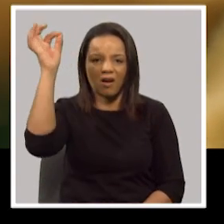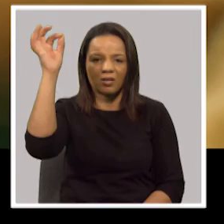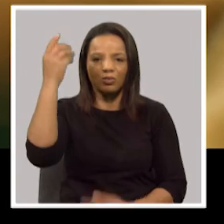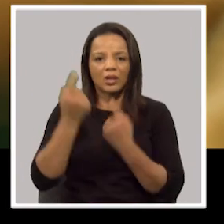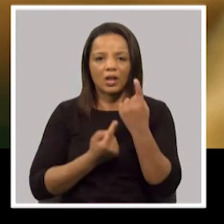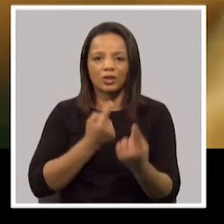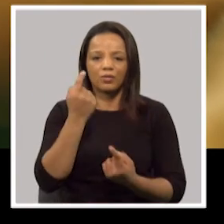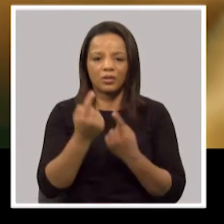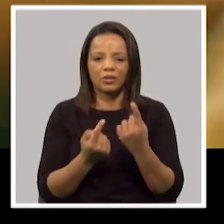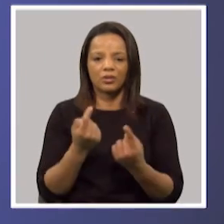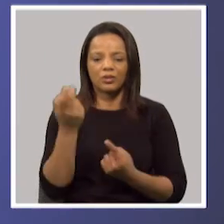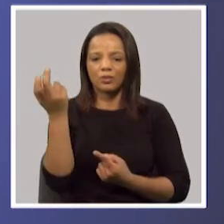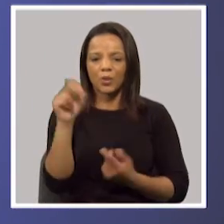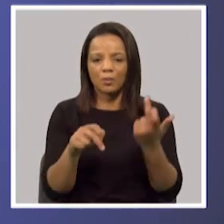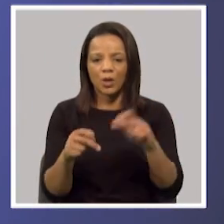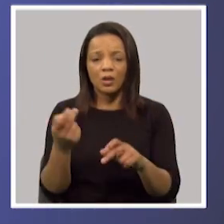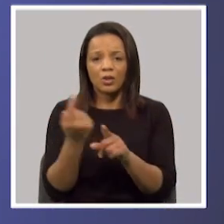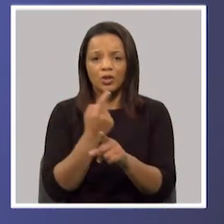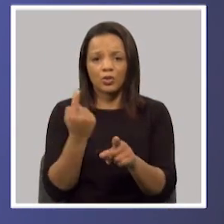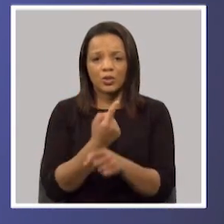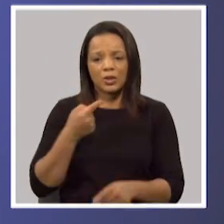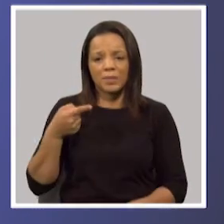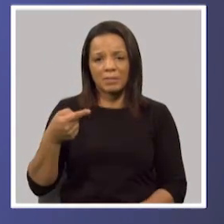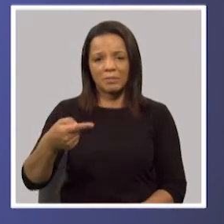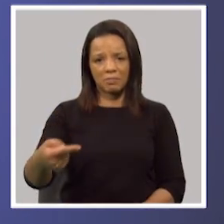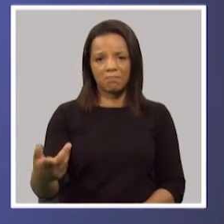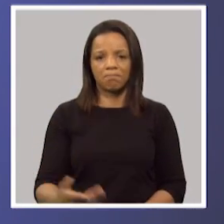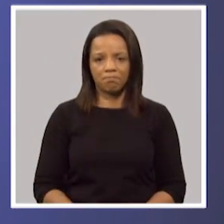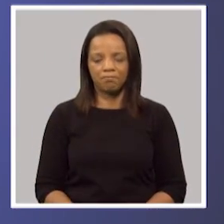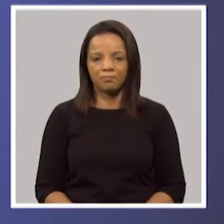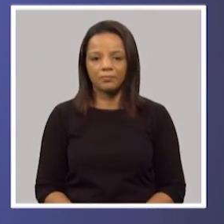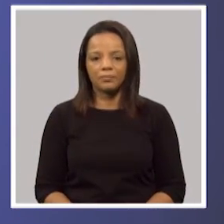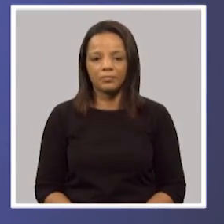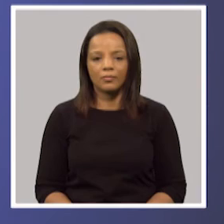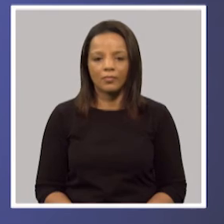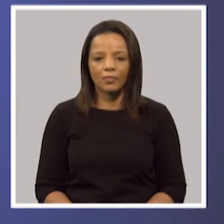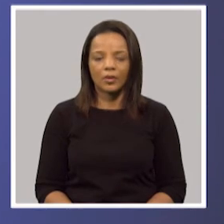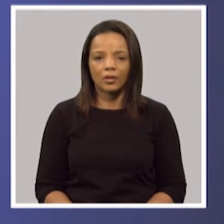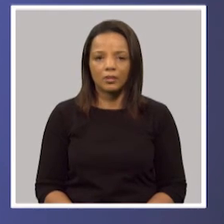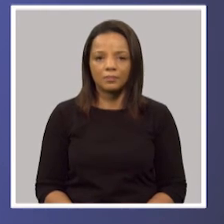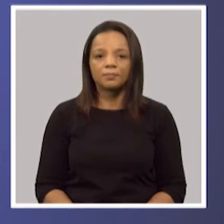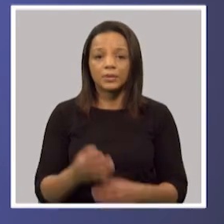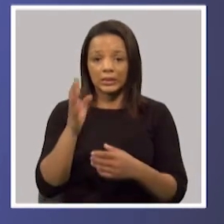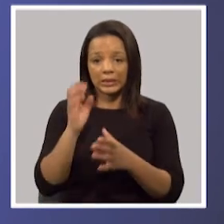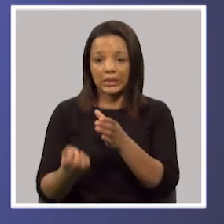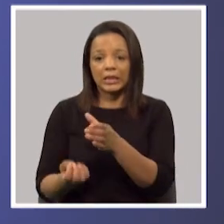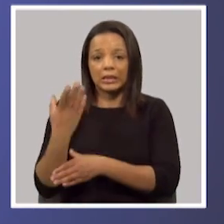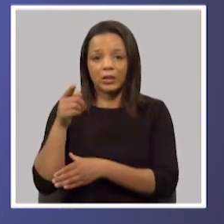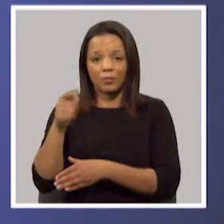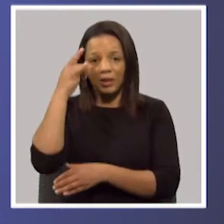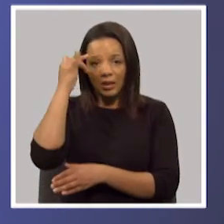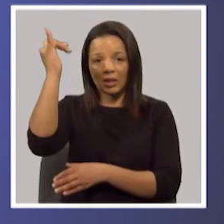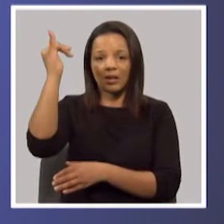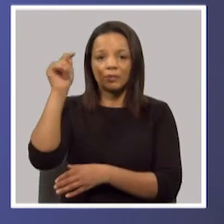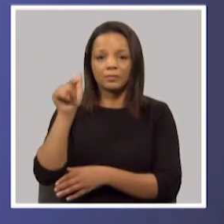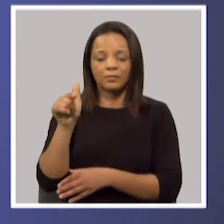que é ter de lidar com as coisas do dia-a-dia e se calhar a criação